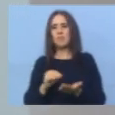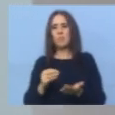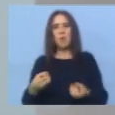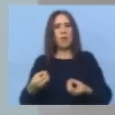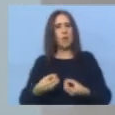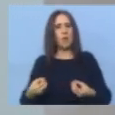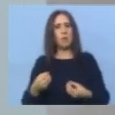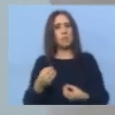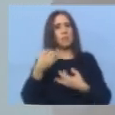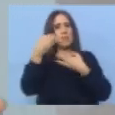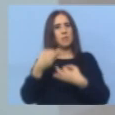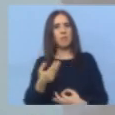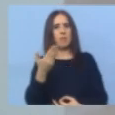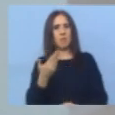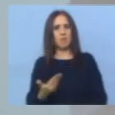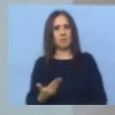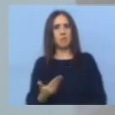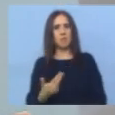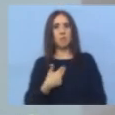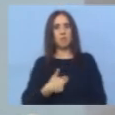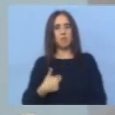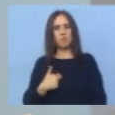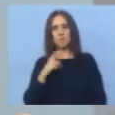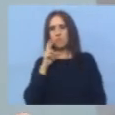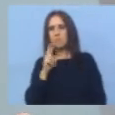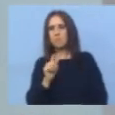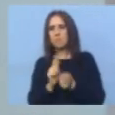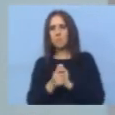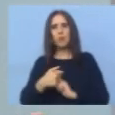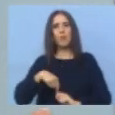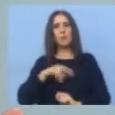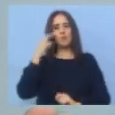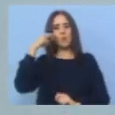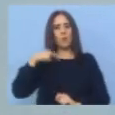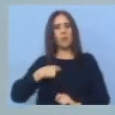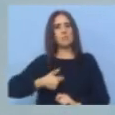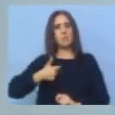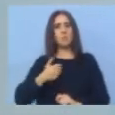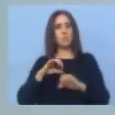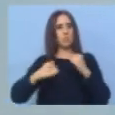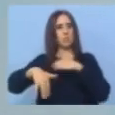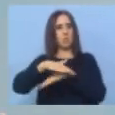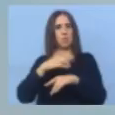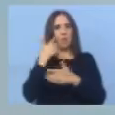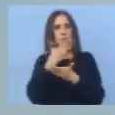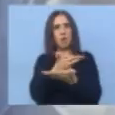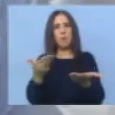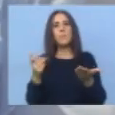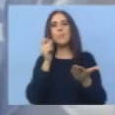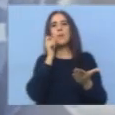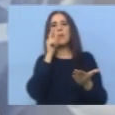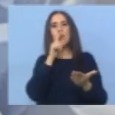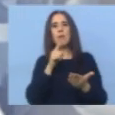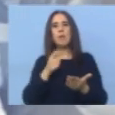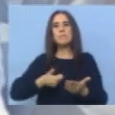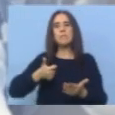dignidade deles está lá. Portanto, olhando para o Cristo transfigurado, olhamos para nós, sobretudo, olhamos para aqueles que na nossa sociedade são aqueles que contam